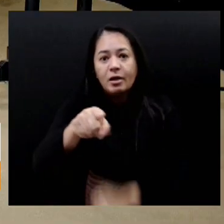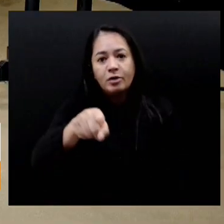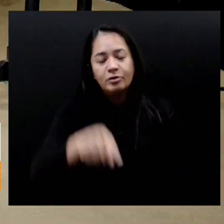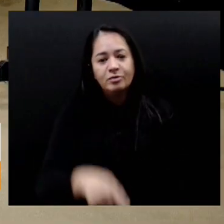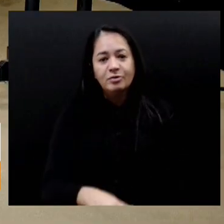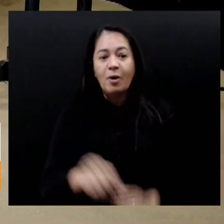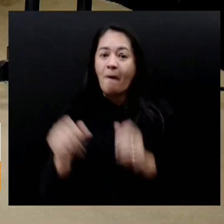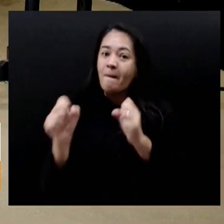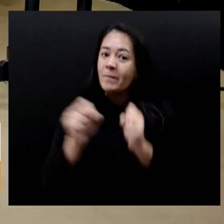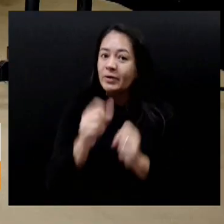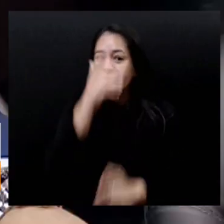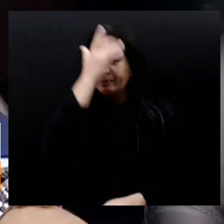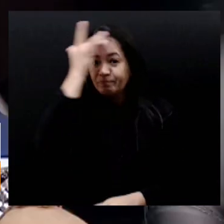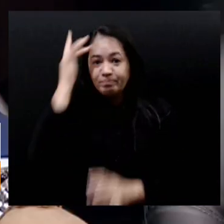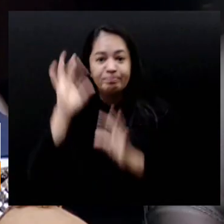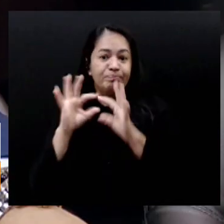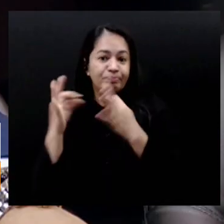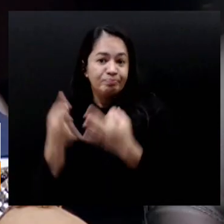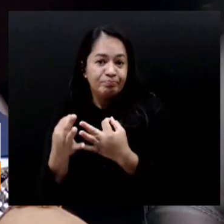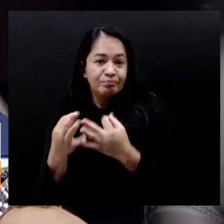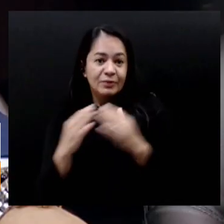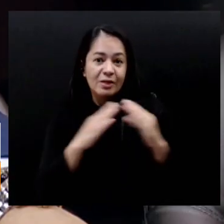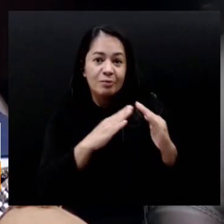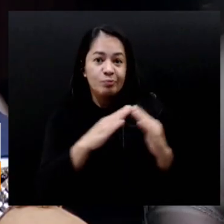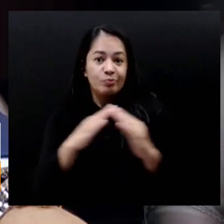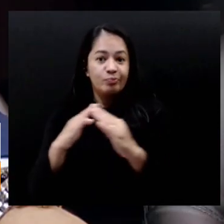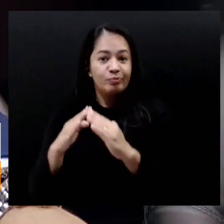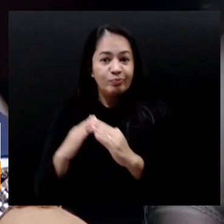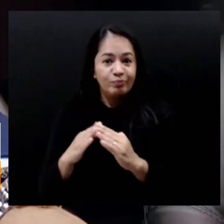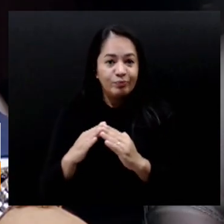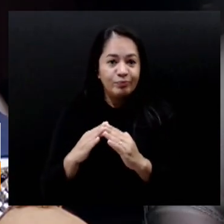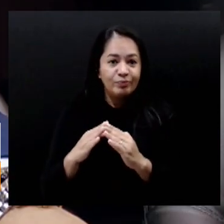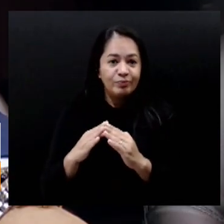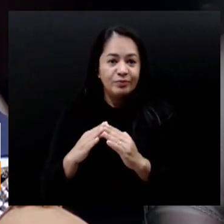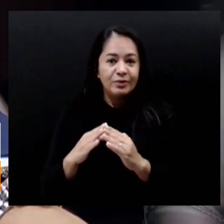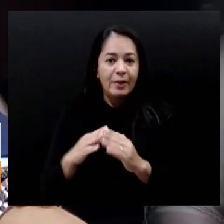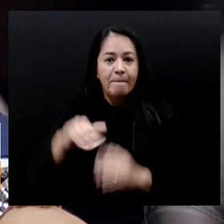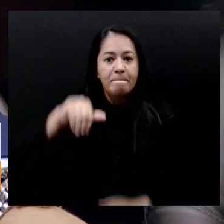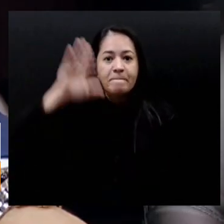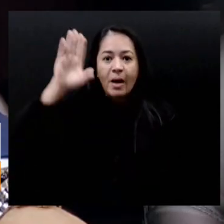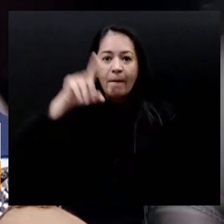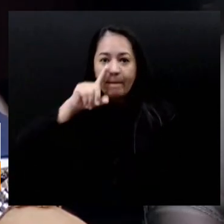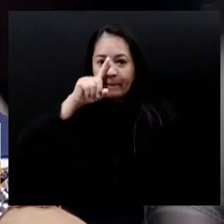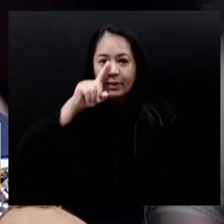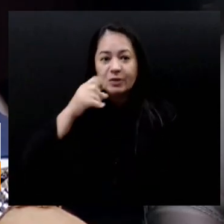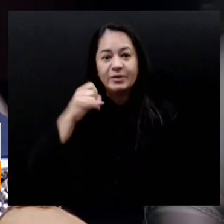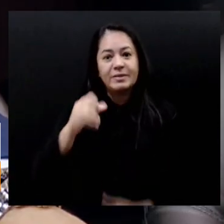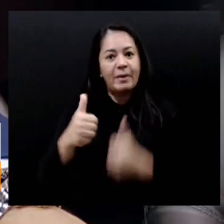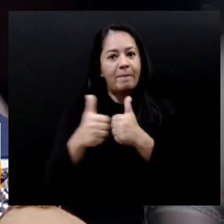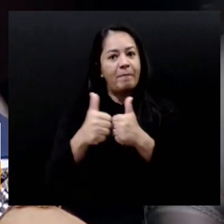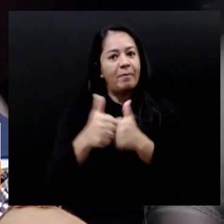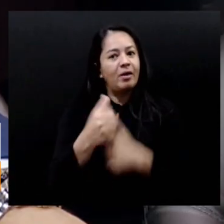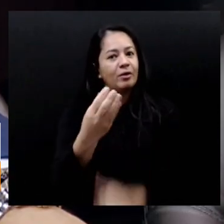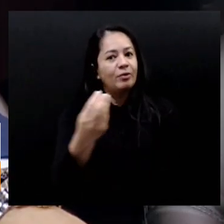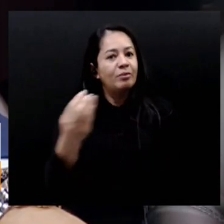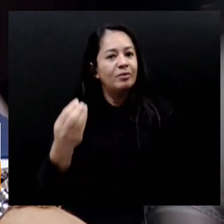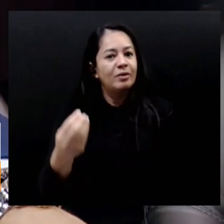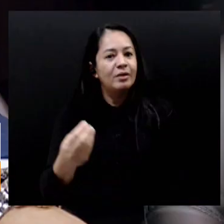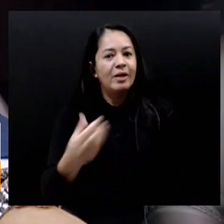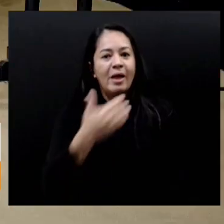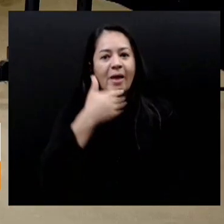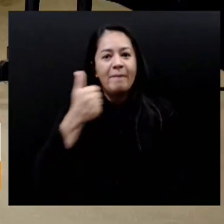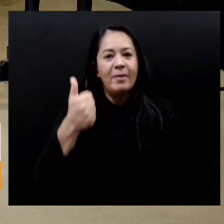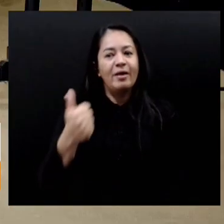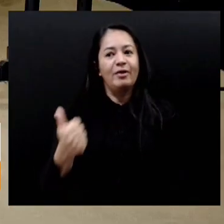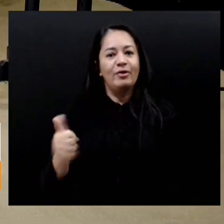Uhum. pode ser um vizinho, Nossa, que que é até mais impressionante. perigoso, né? Ser tão próximo Exatamente, assim. exatamente. É bom que tenha sido desmascarado. E aí a